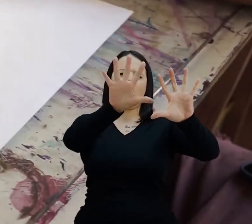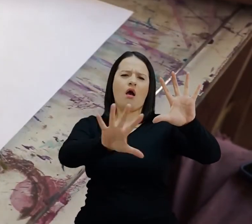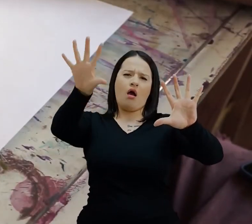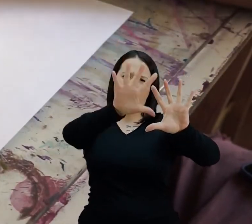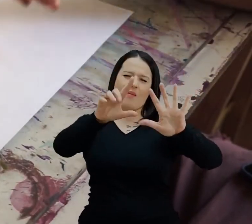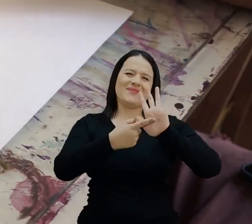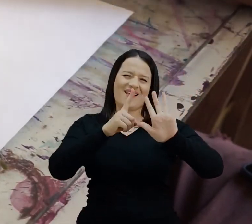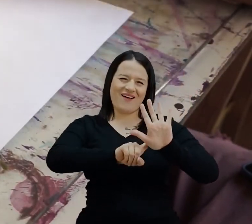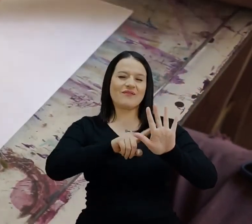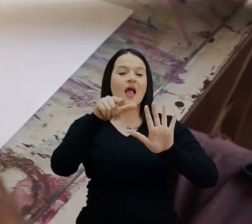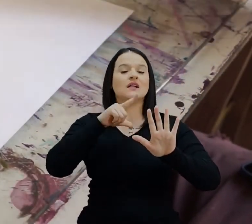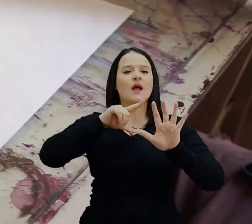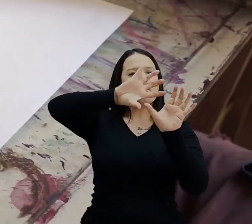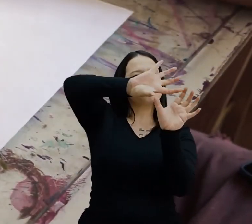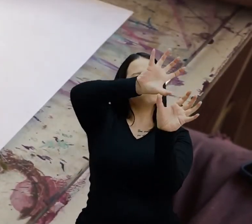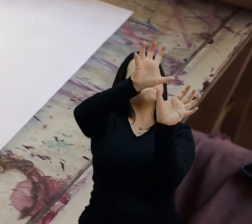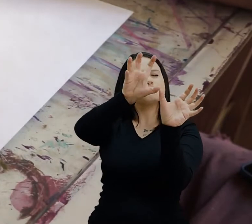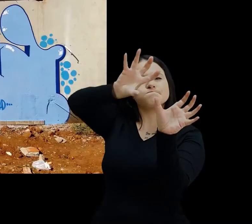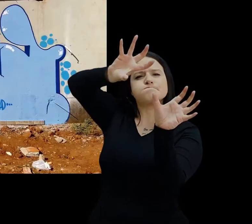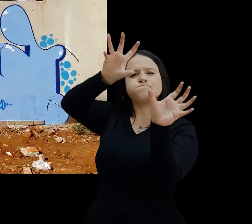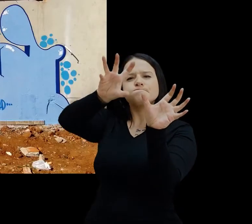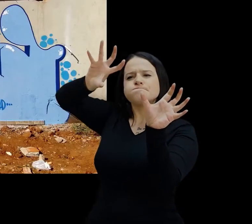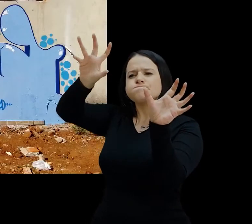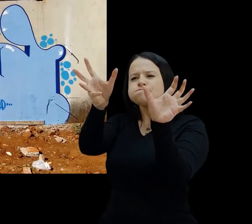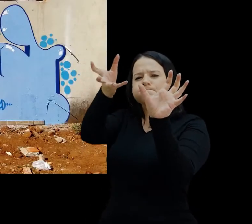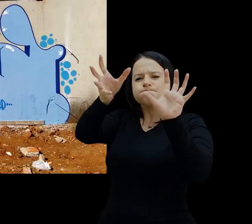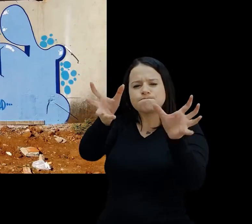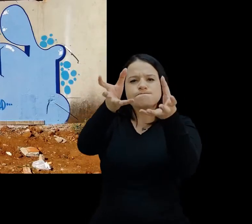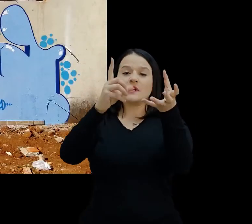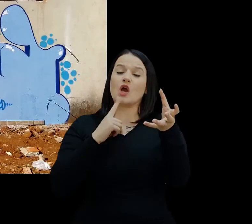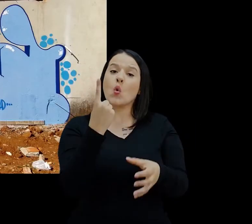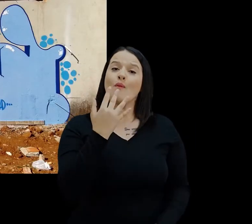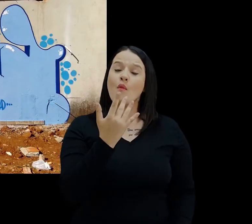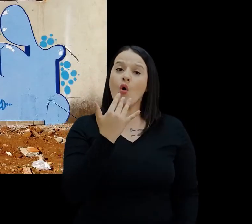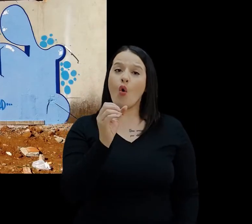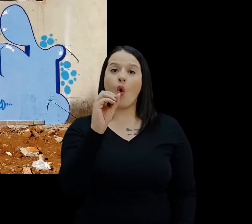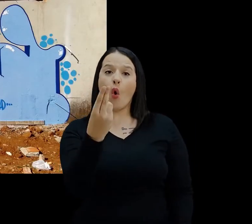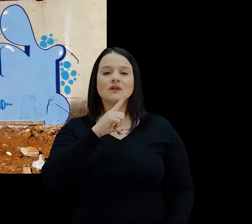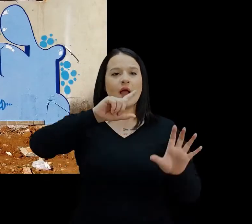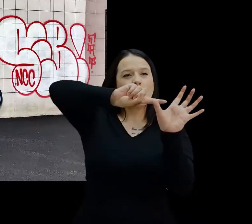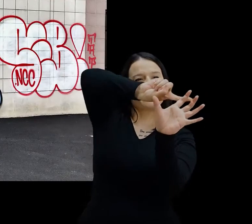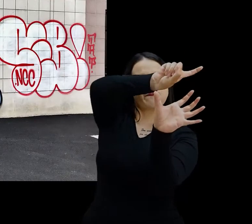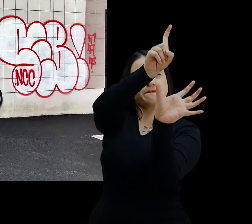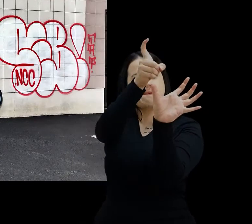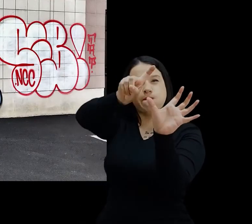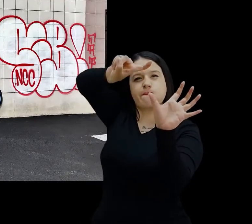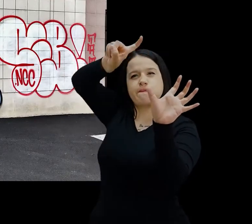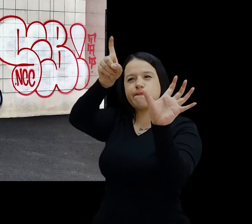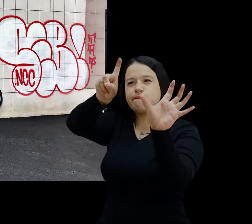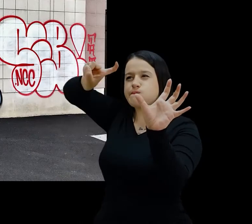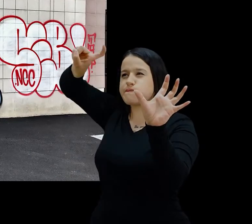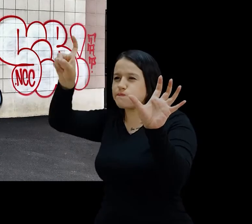letra um pouco mais gordinha, mais cheia. Ele é feito normalmente com uma cor só, ou